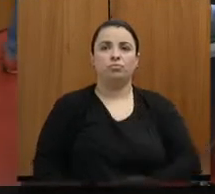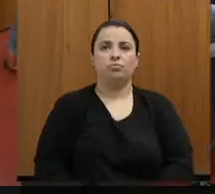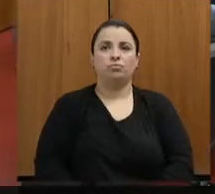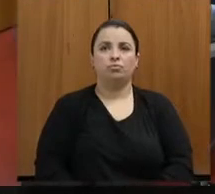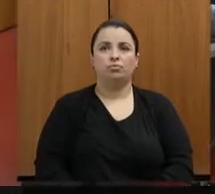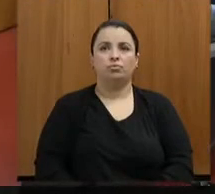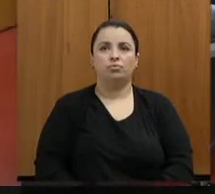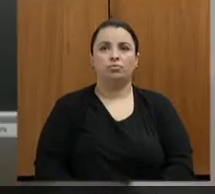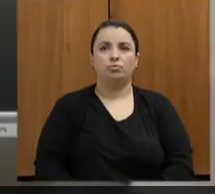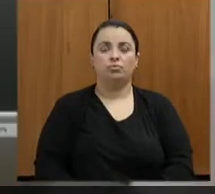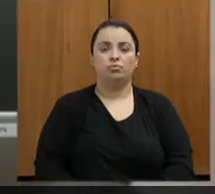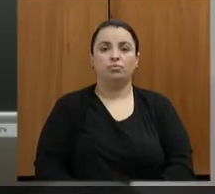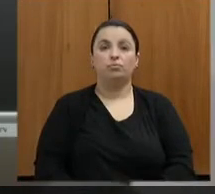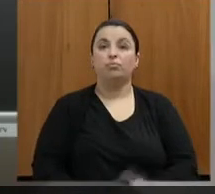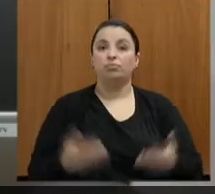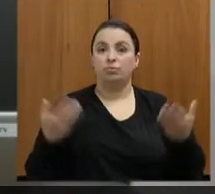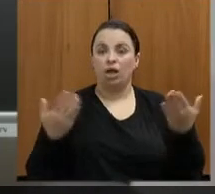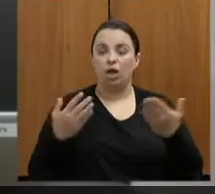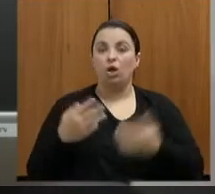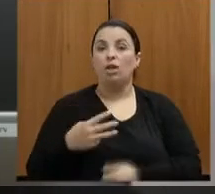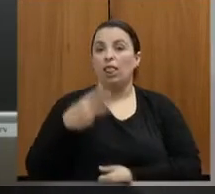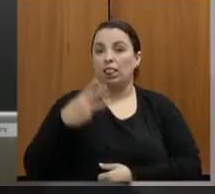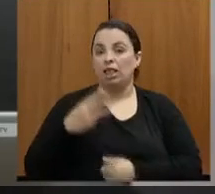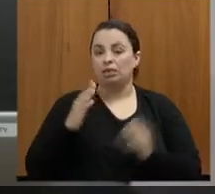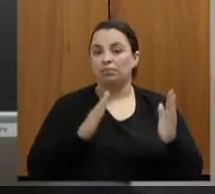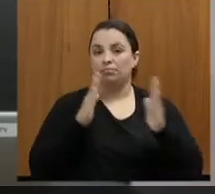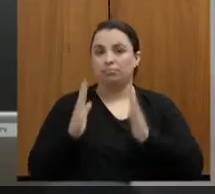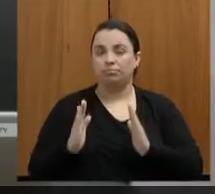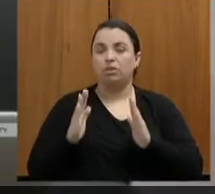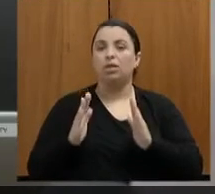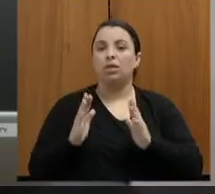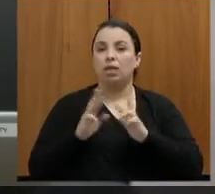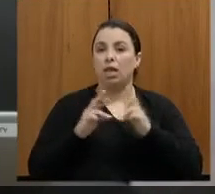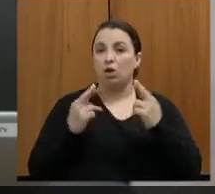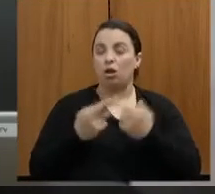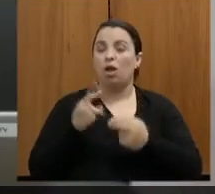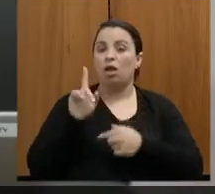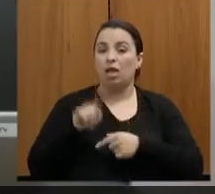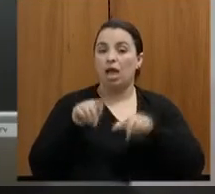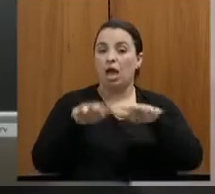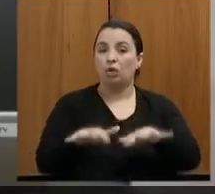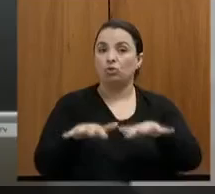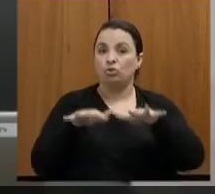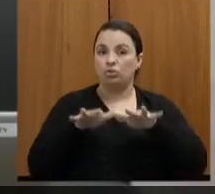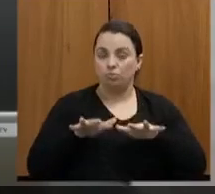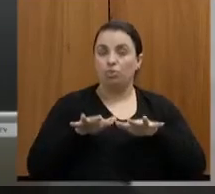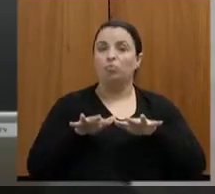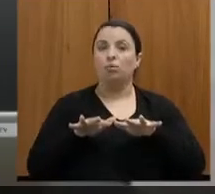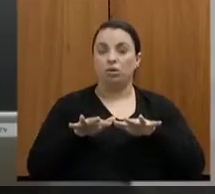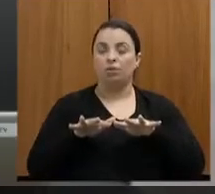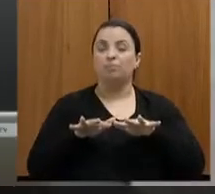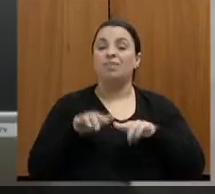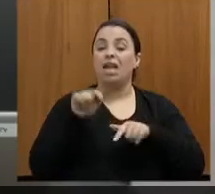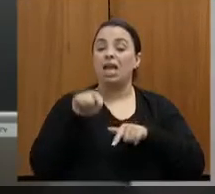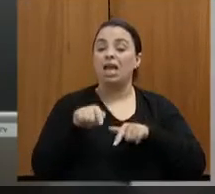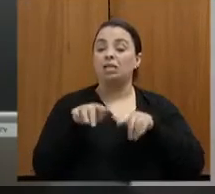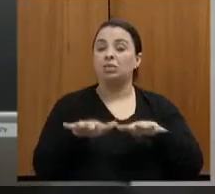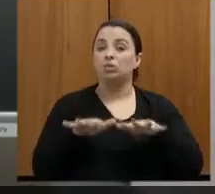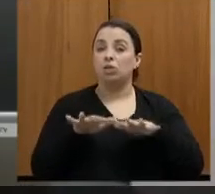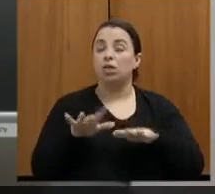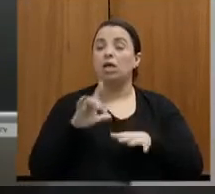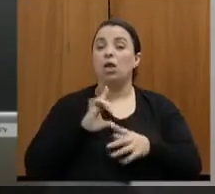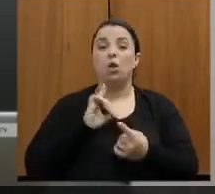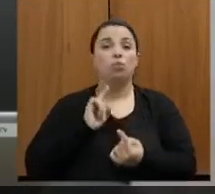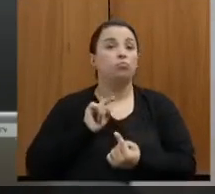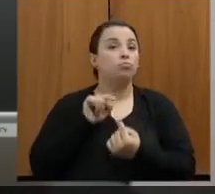Passa-se a terceira fase da reunião, que compreende a audiência pública. Esta audiência tem por